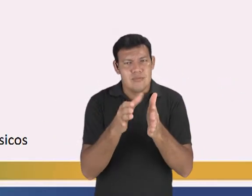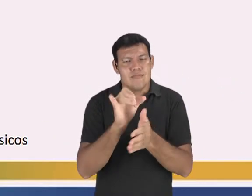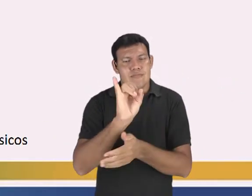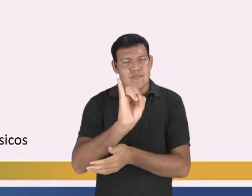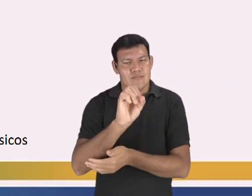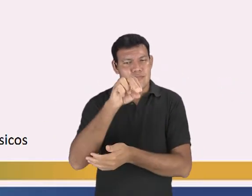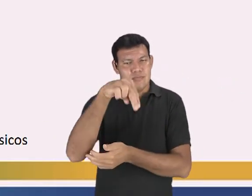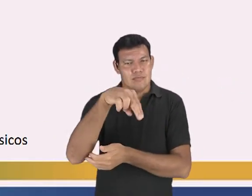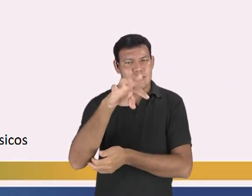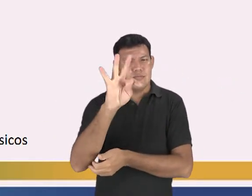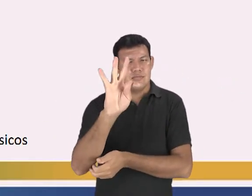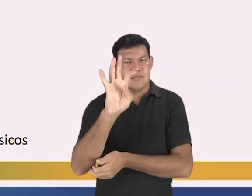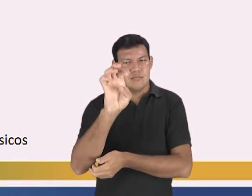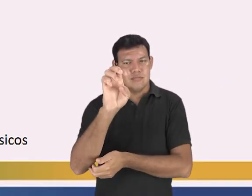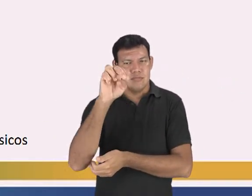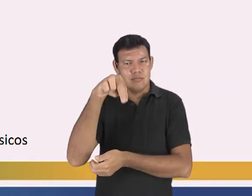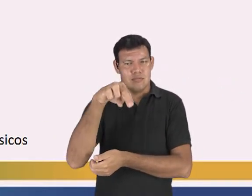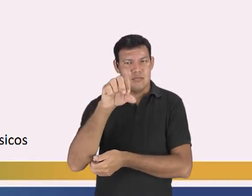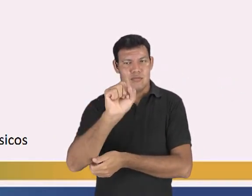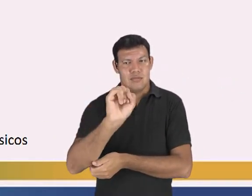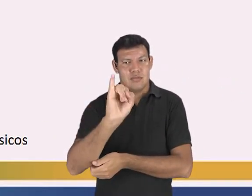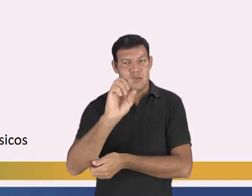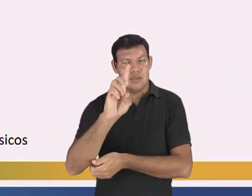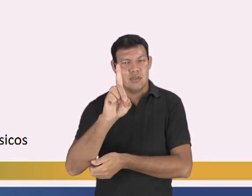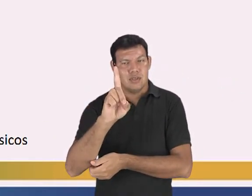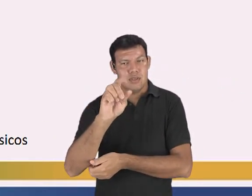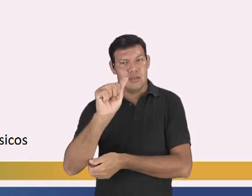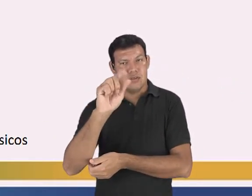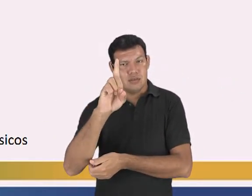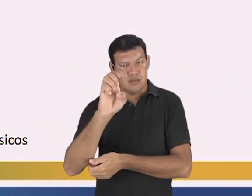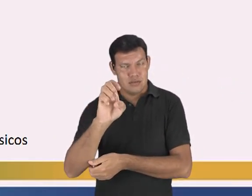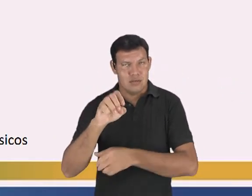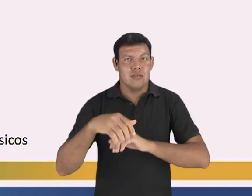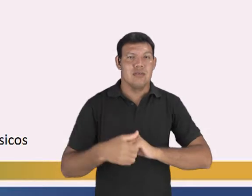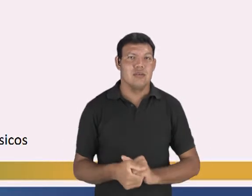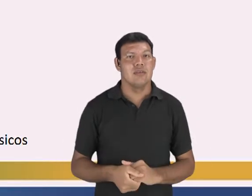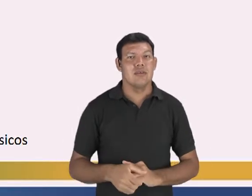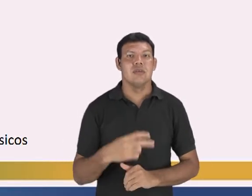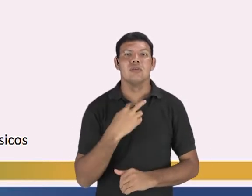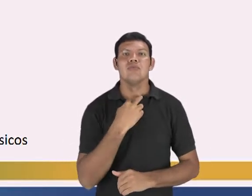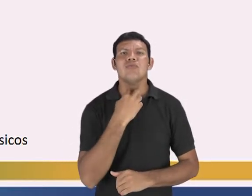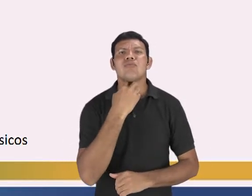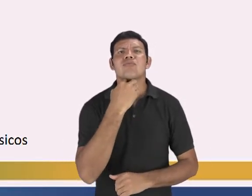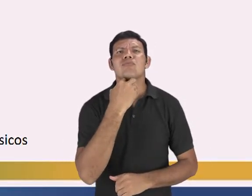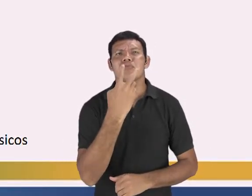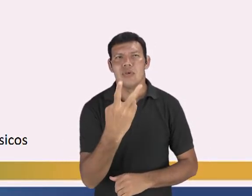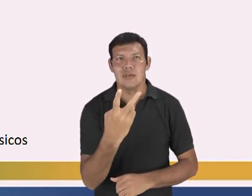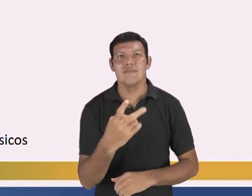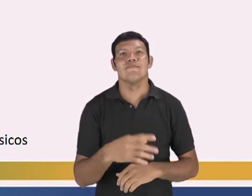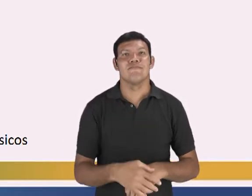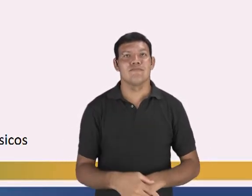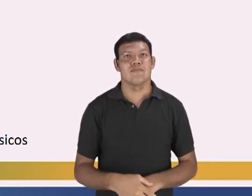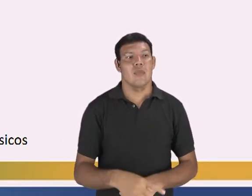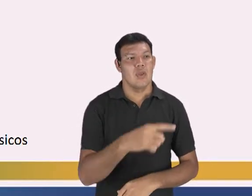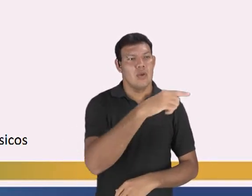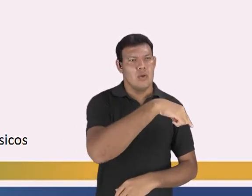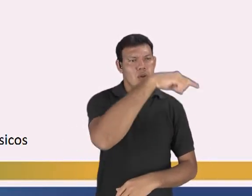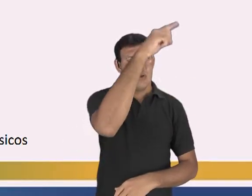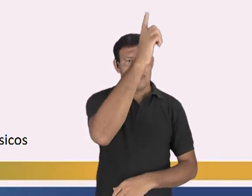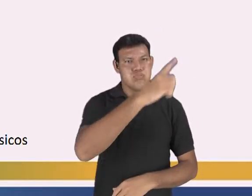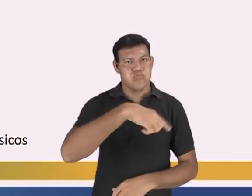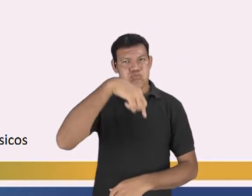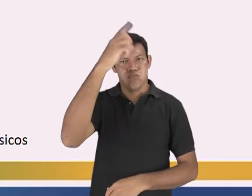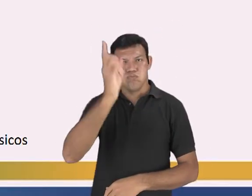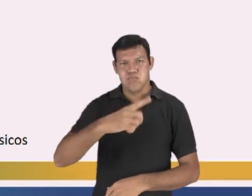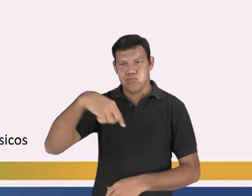à amplitude, é o volume. Observe aqui nesse slide que eu trago duas ondas, né, dois comprimentos